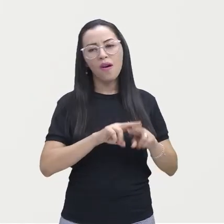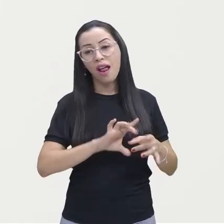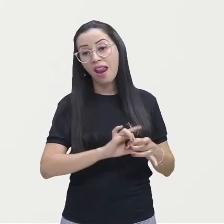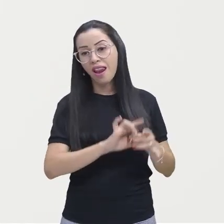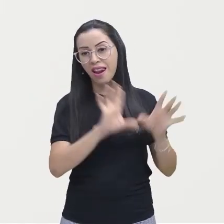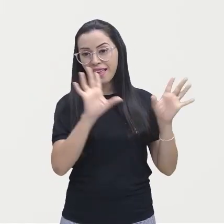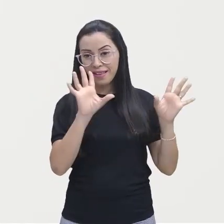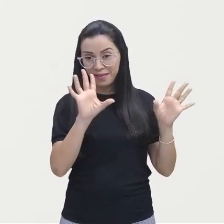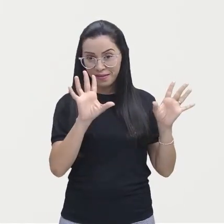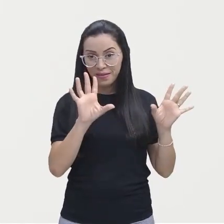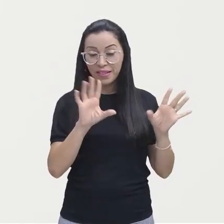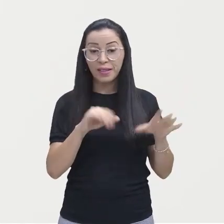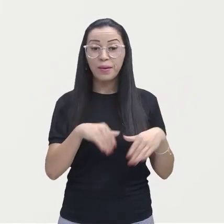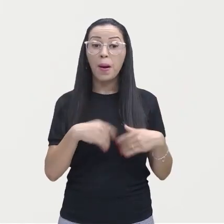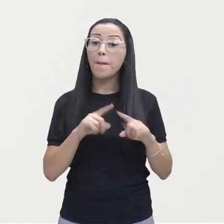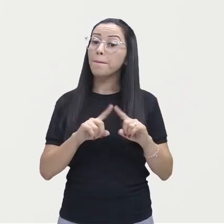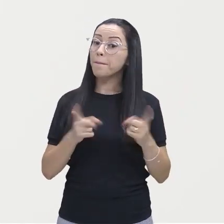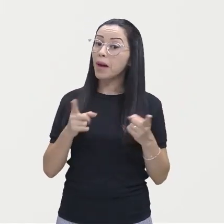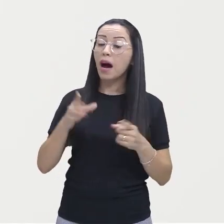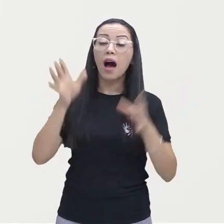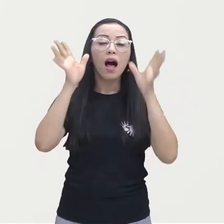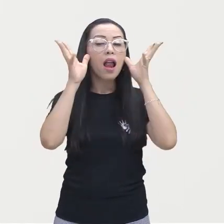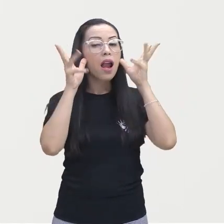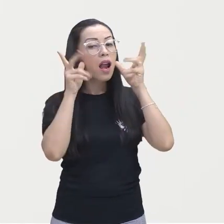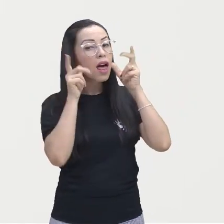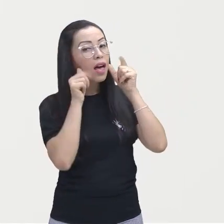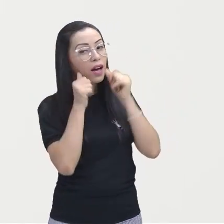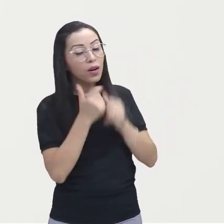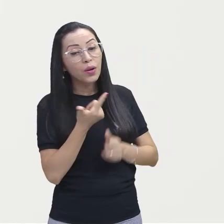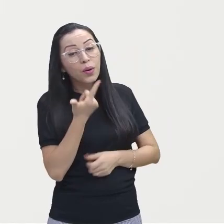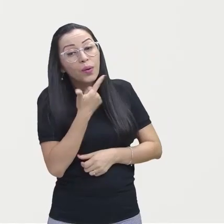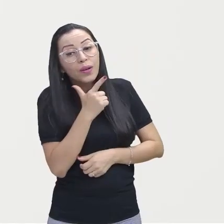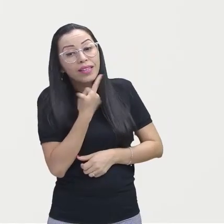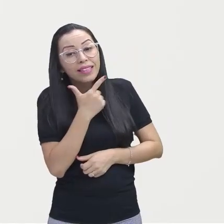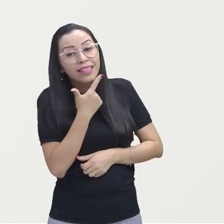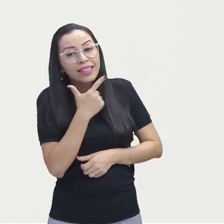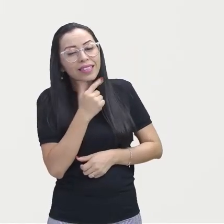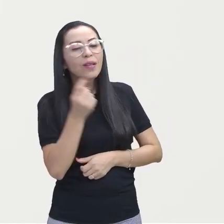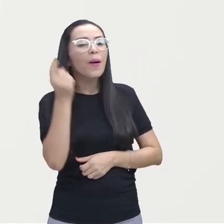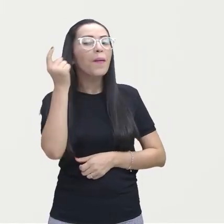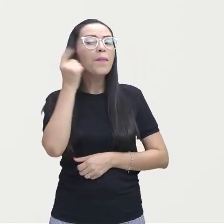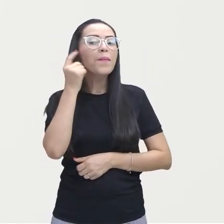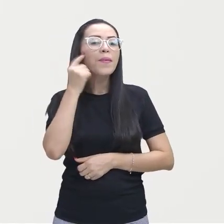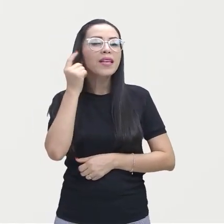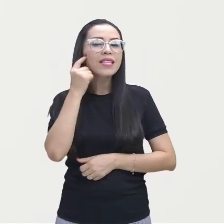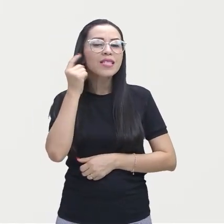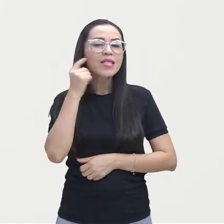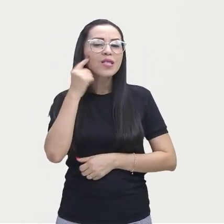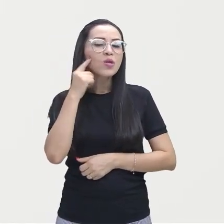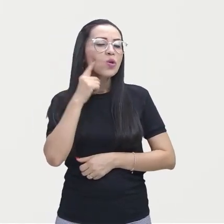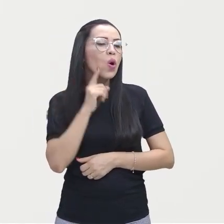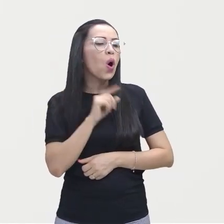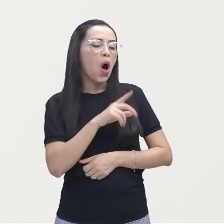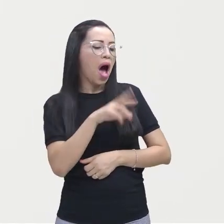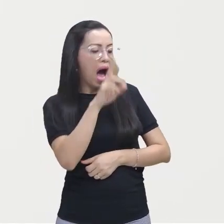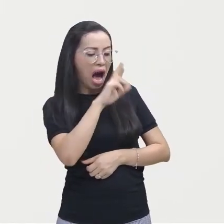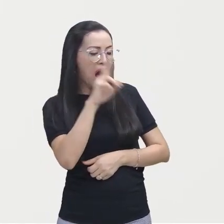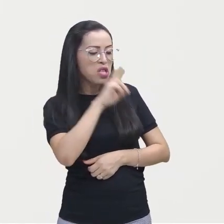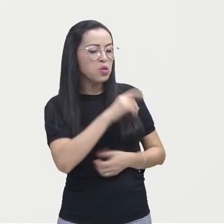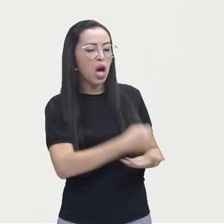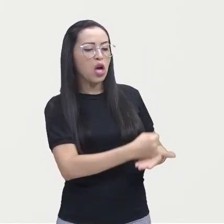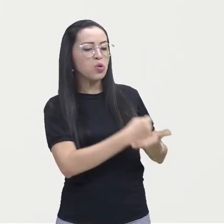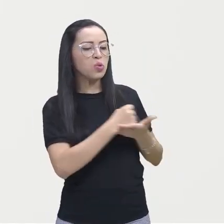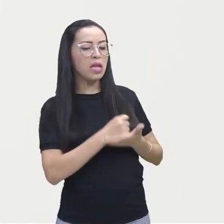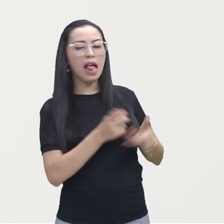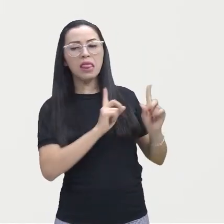leão, hein? Ficou rindo, pensando que nunca iria precisar do ratinho. Mas ainda